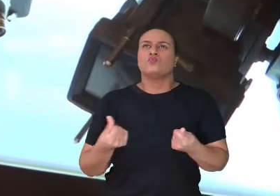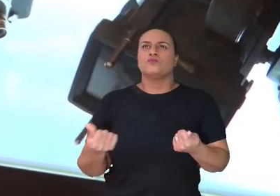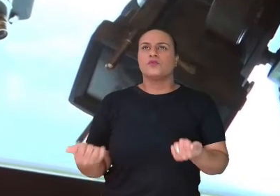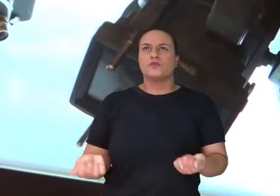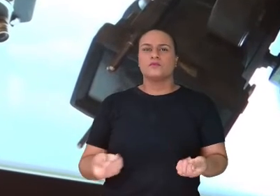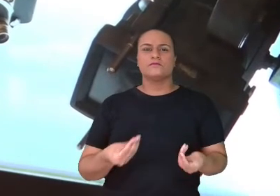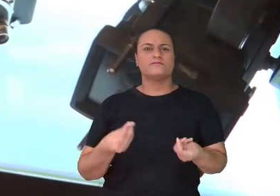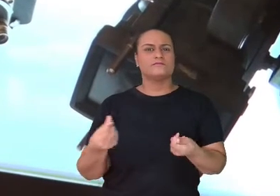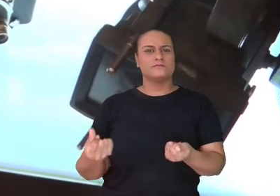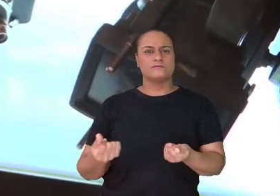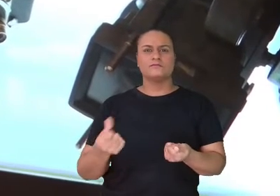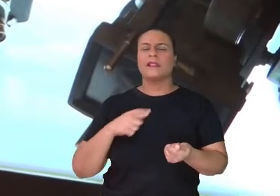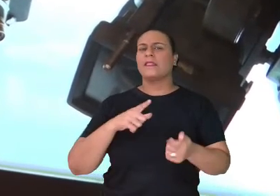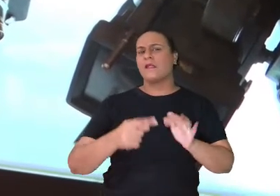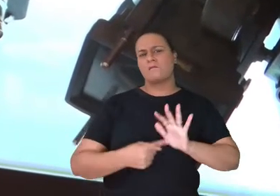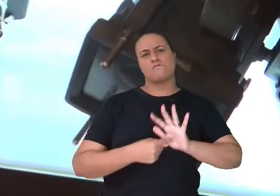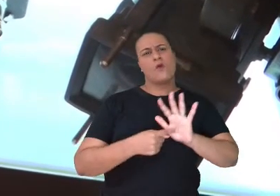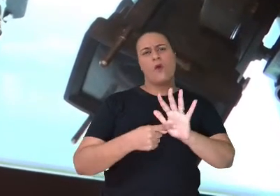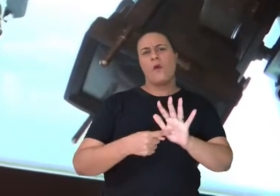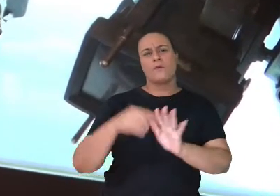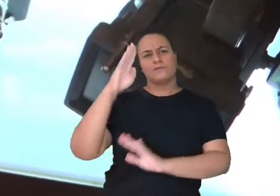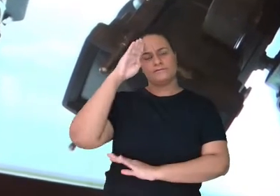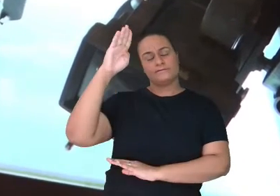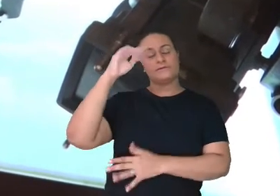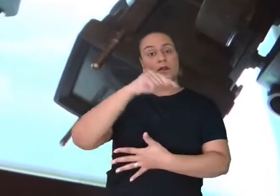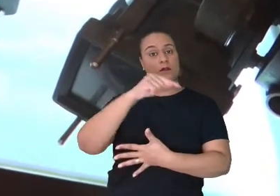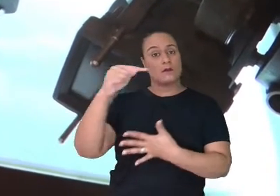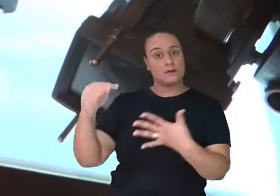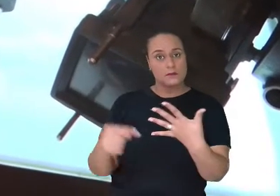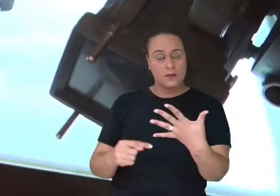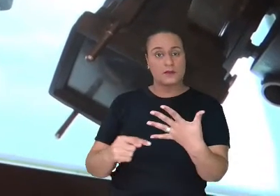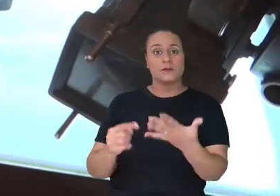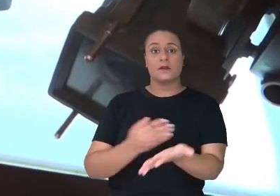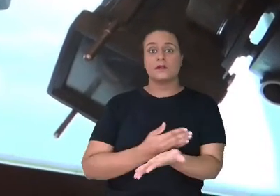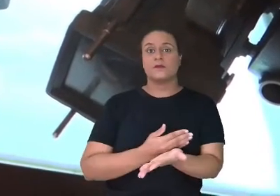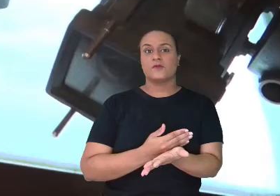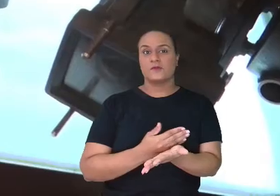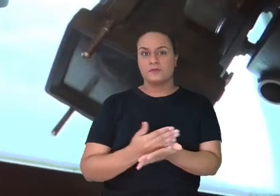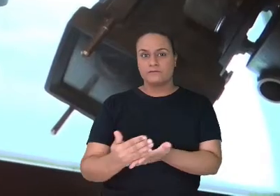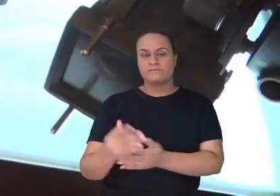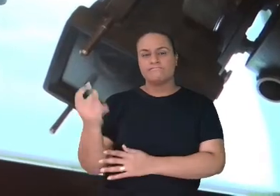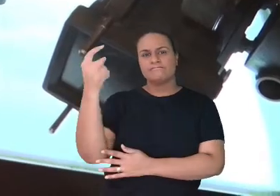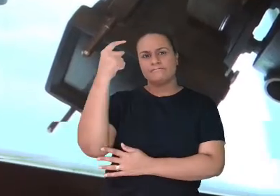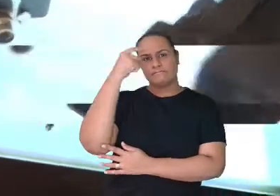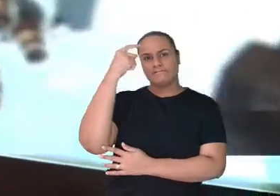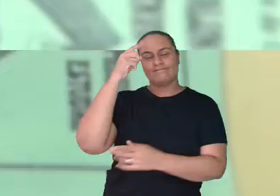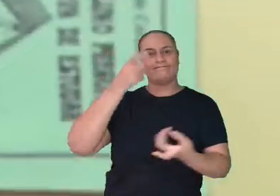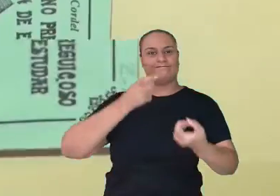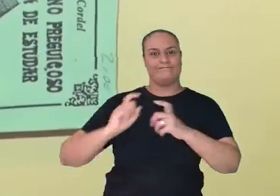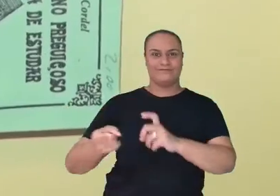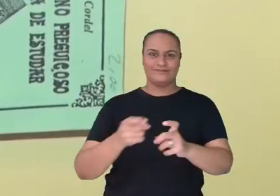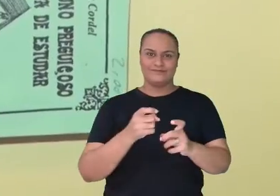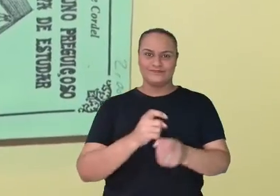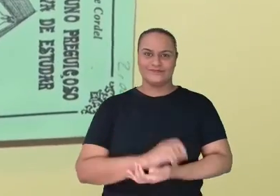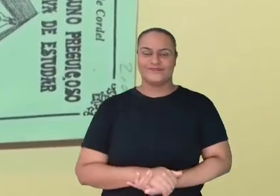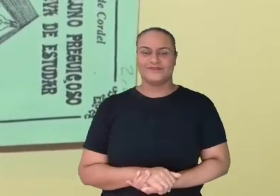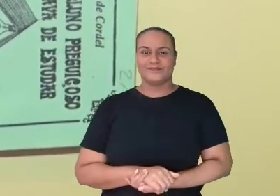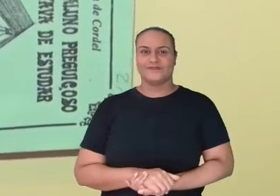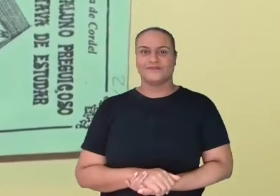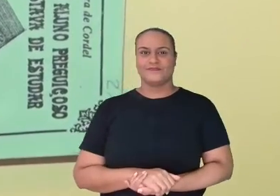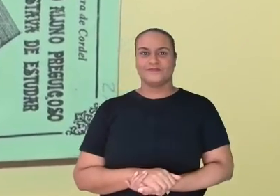que ganha muito destaque. Então, são esses elementos que a gente começa a pensar e a discutir.